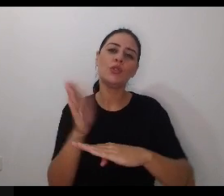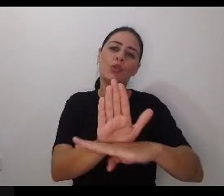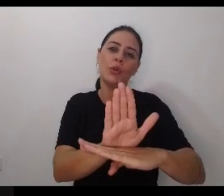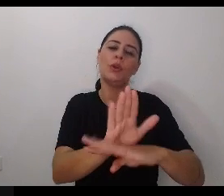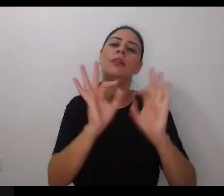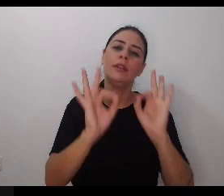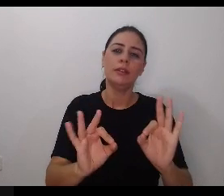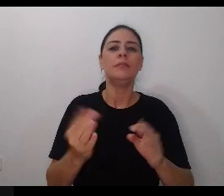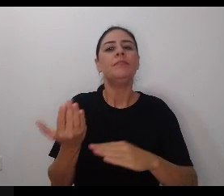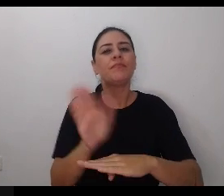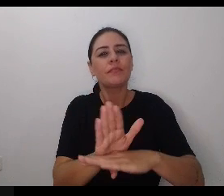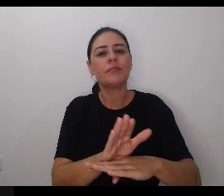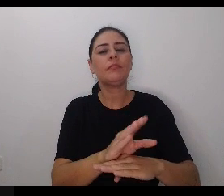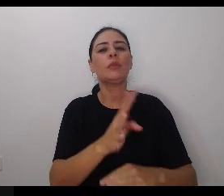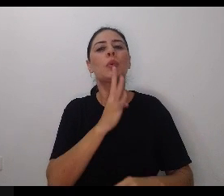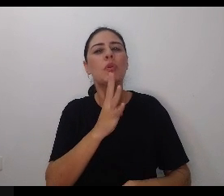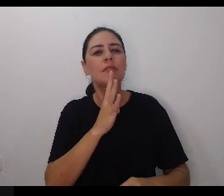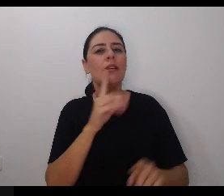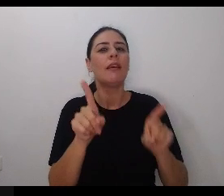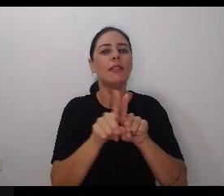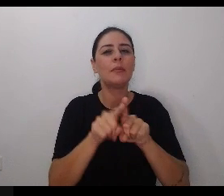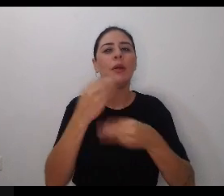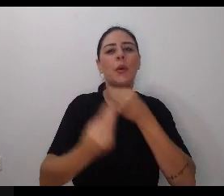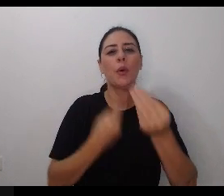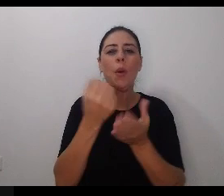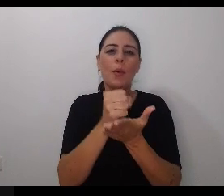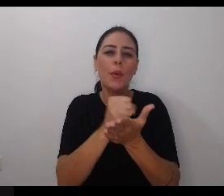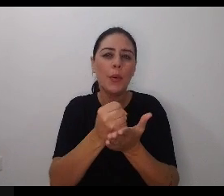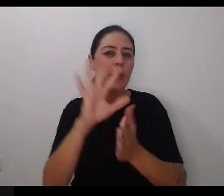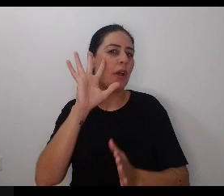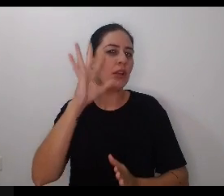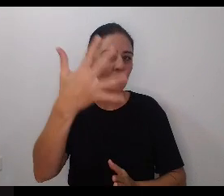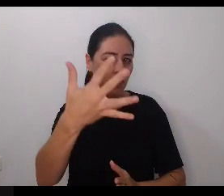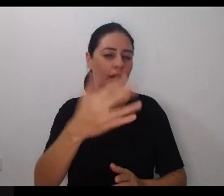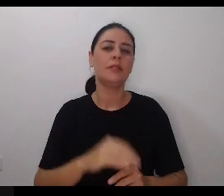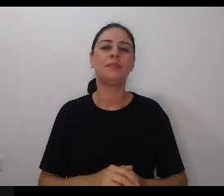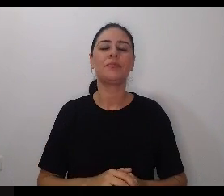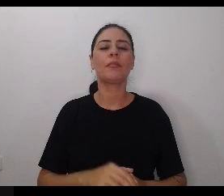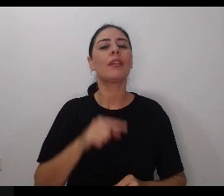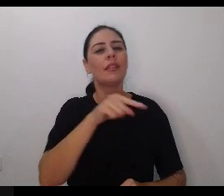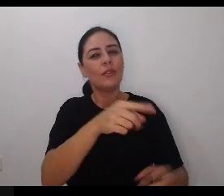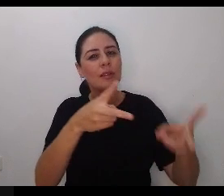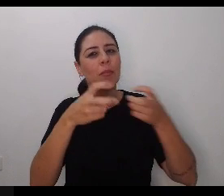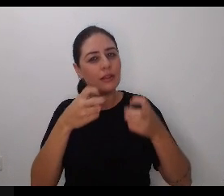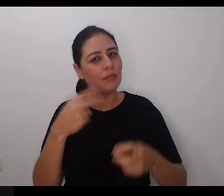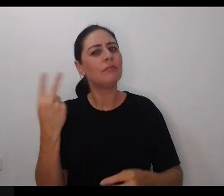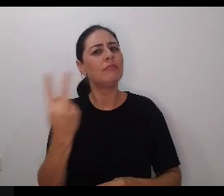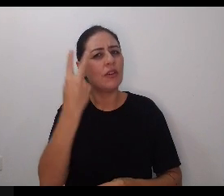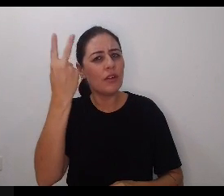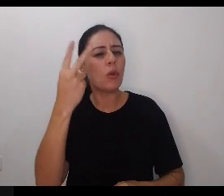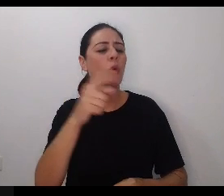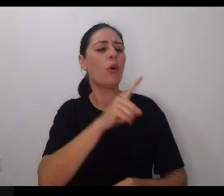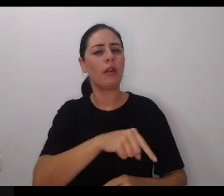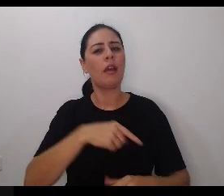e ajudar mesmo, né? Ajudar a reconhecer, ajudar a lidar. E o fato da gente validar esses